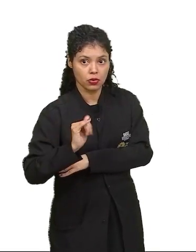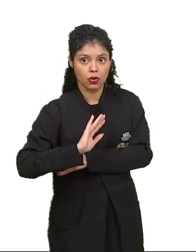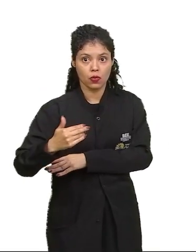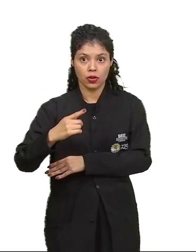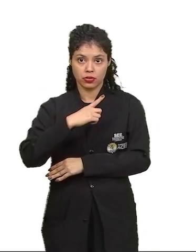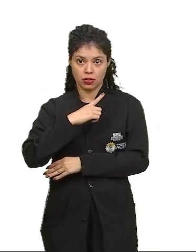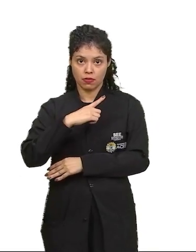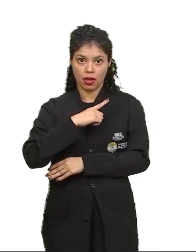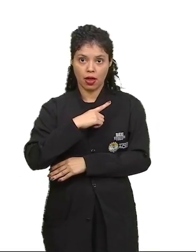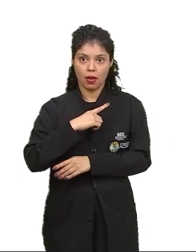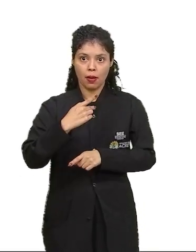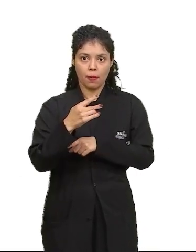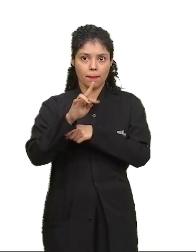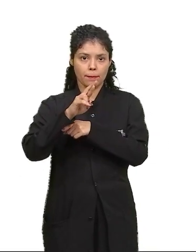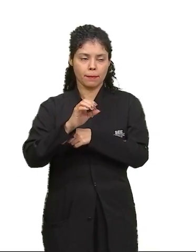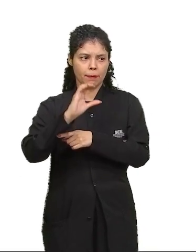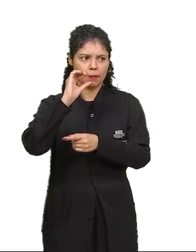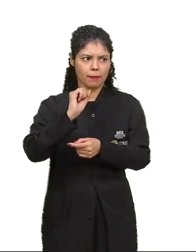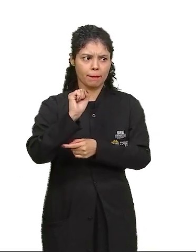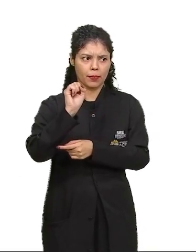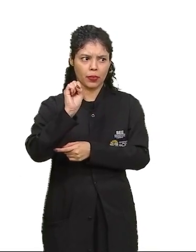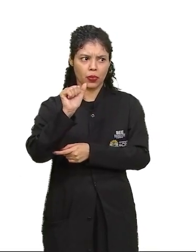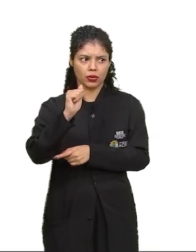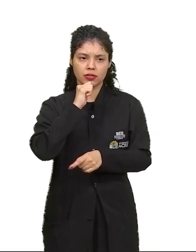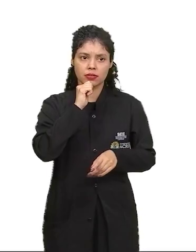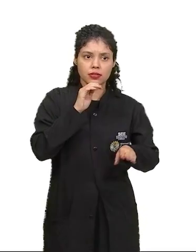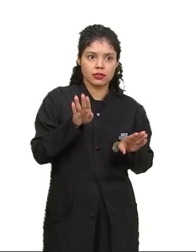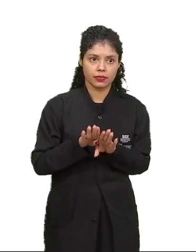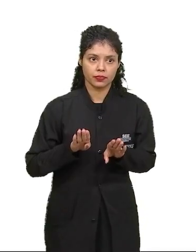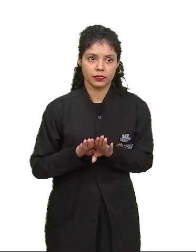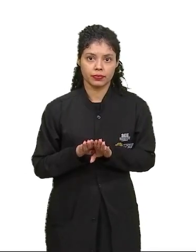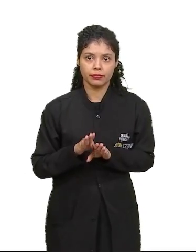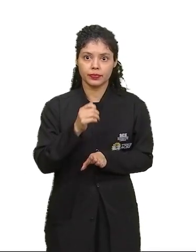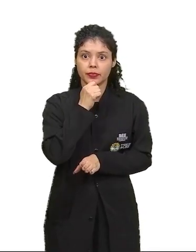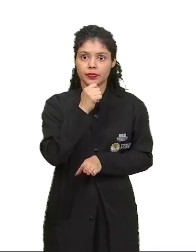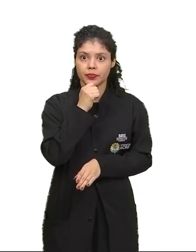em prosa. Exemplo. Eu tenho uma voz muito